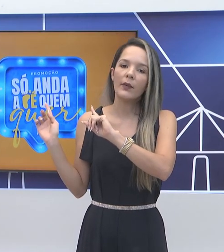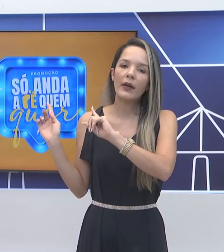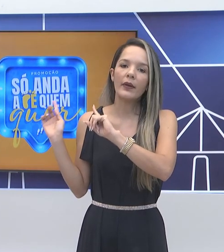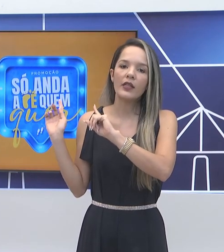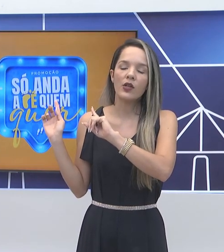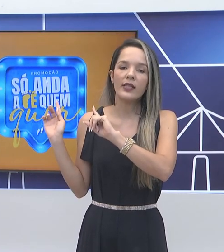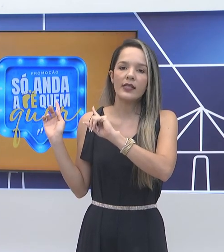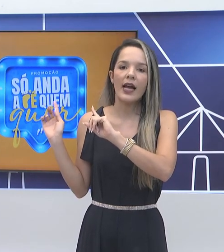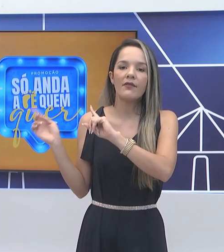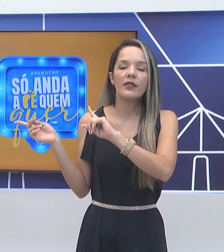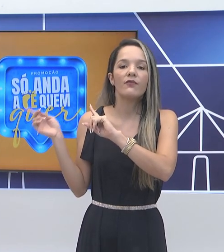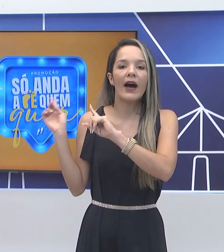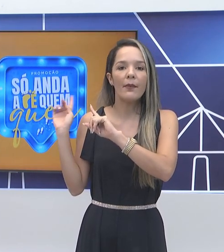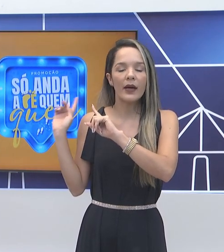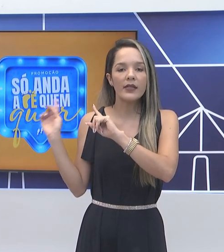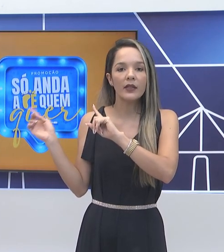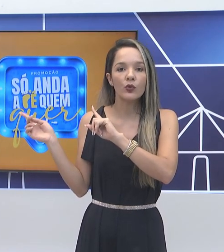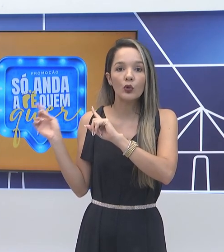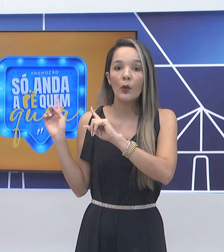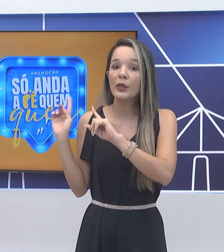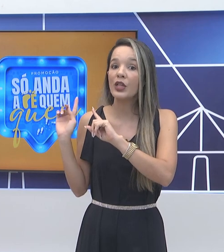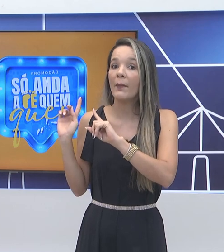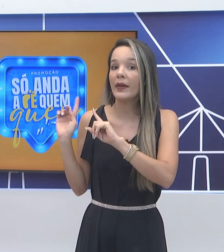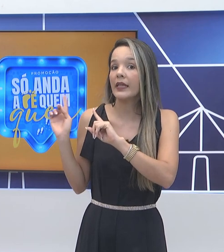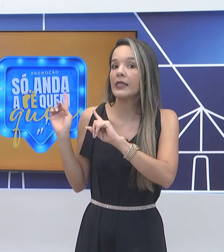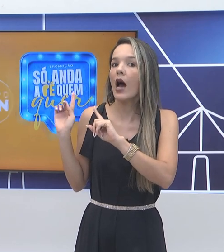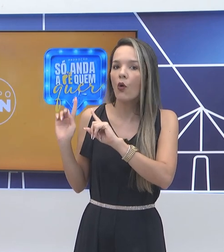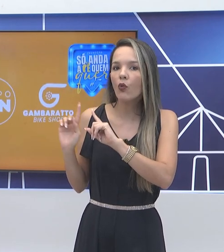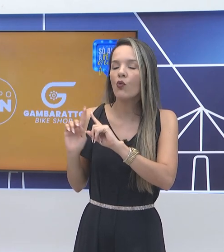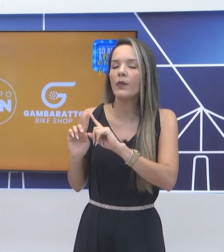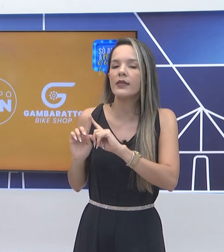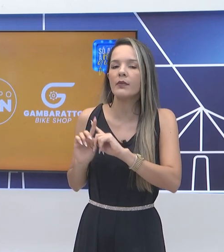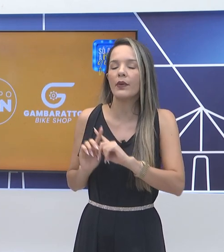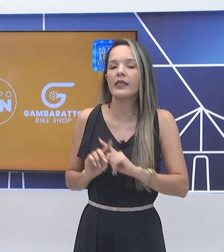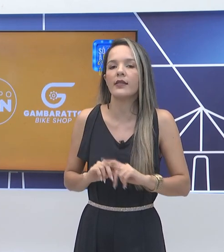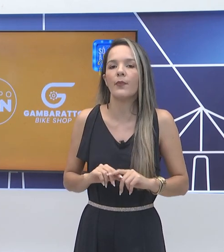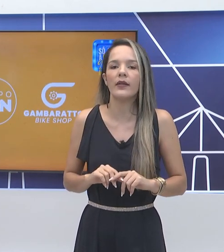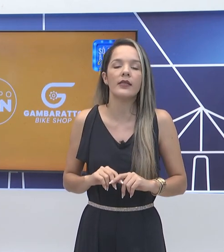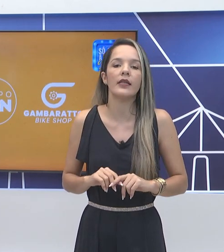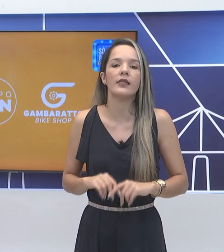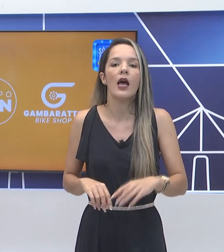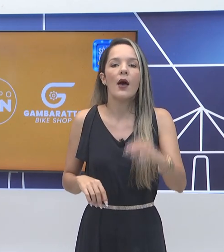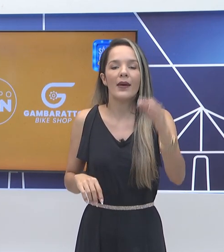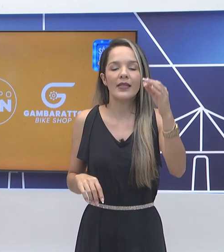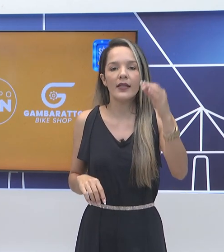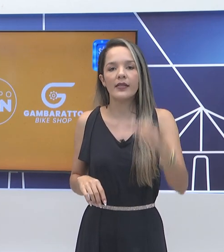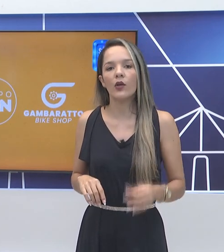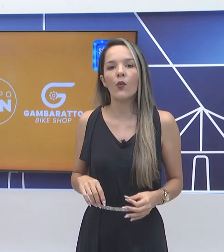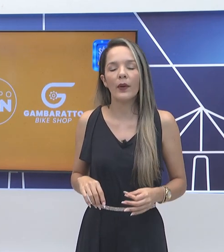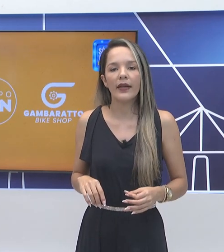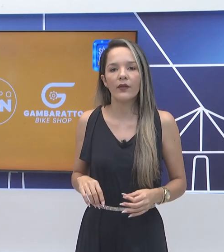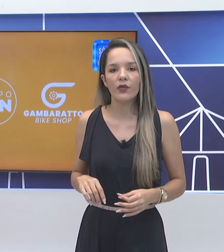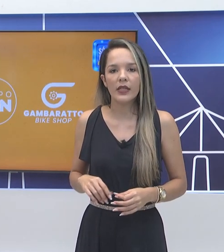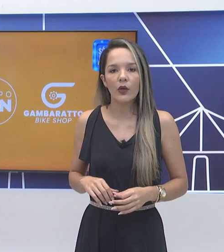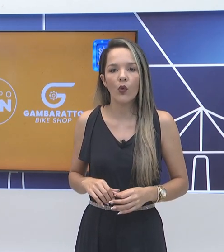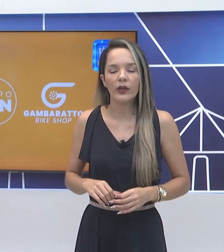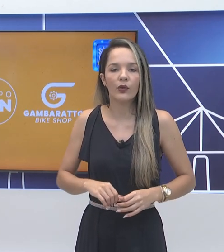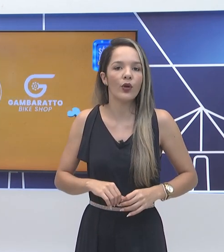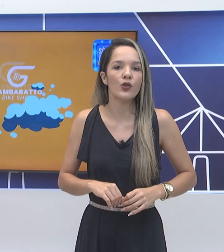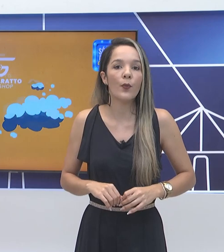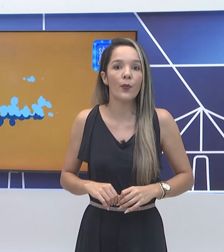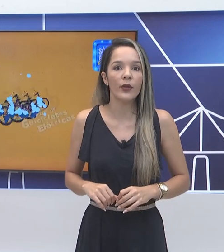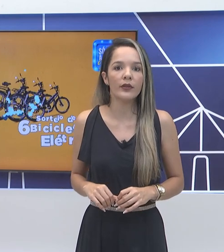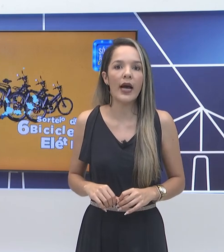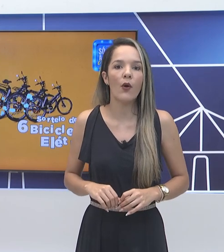aqui pra quem nos acompanha pela TVC ou também pelas nossas lives, vai passando o nome de apenas algumas empresas parceiras. Mas a lista completa você encontra